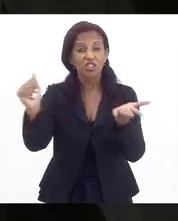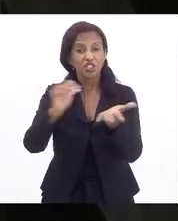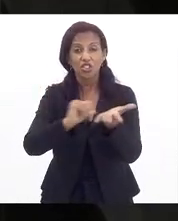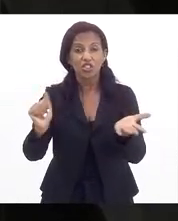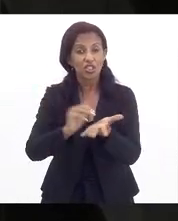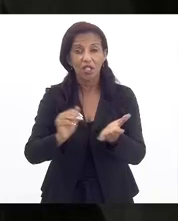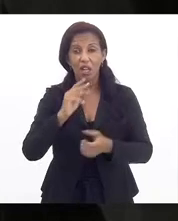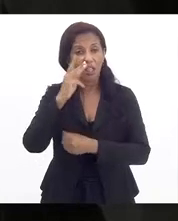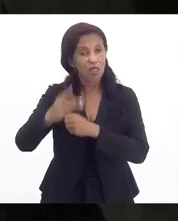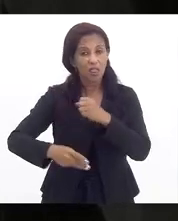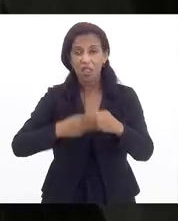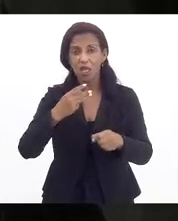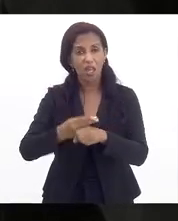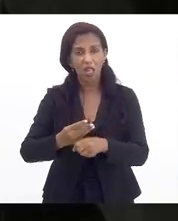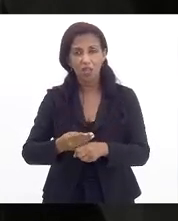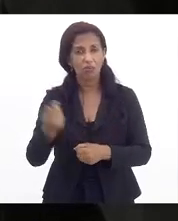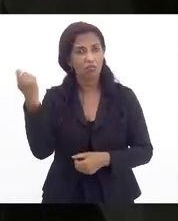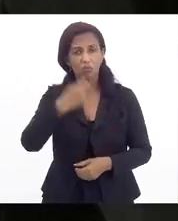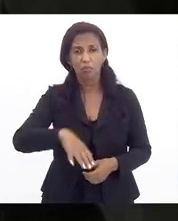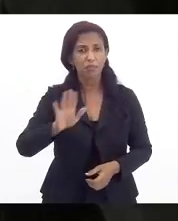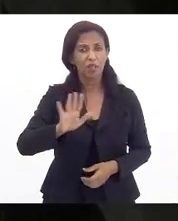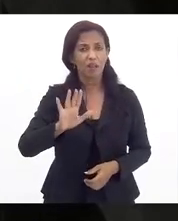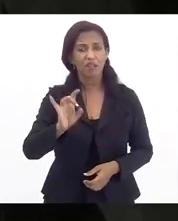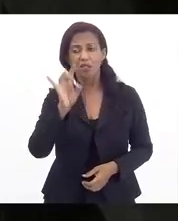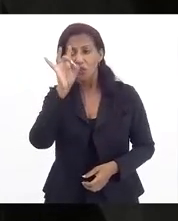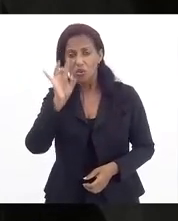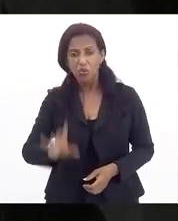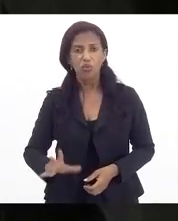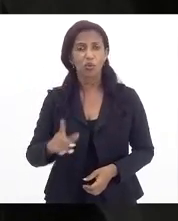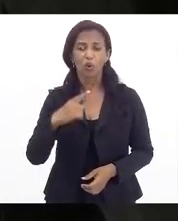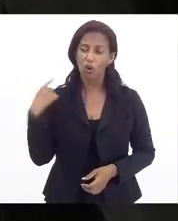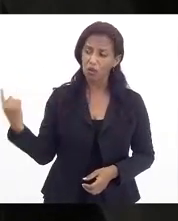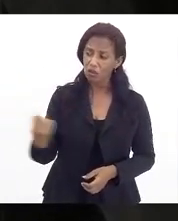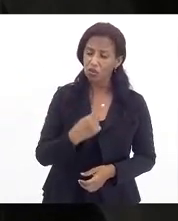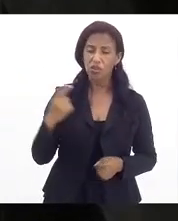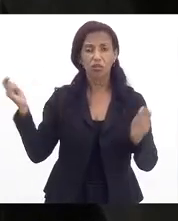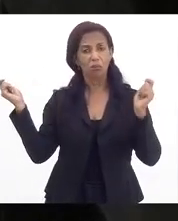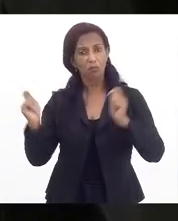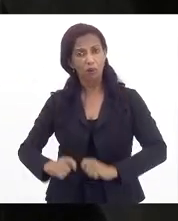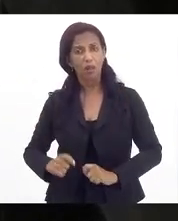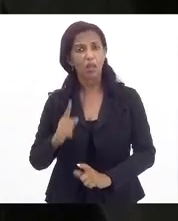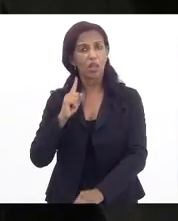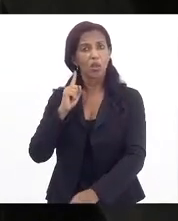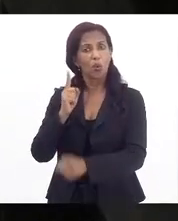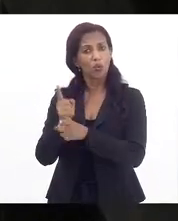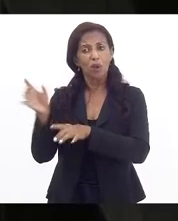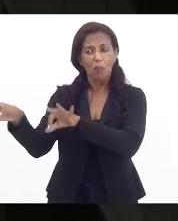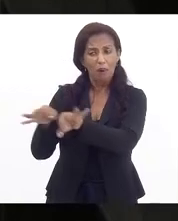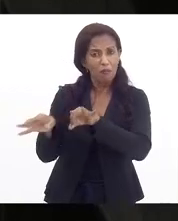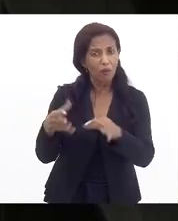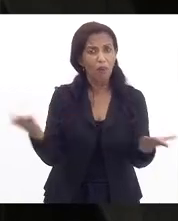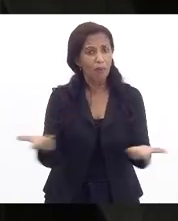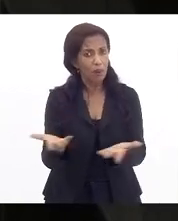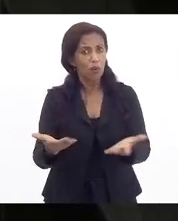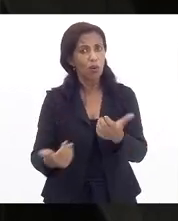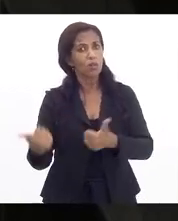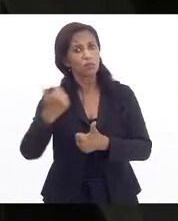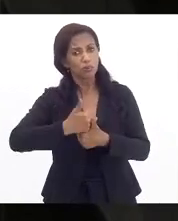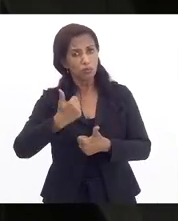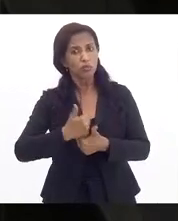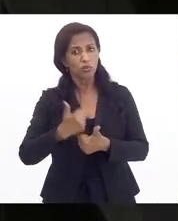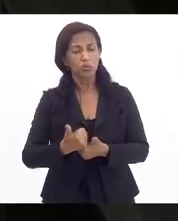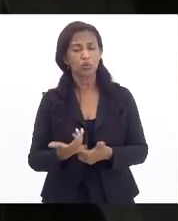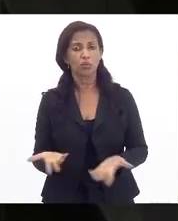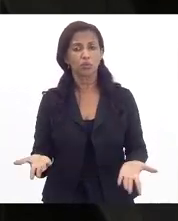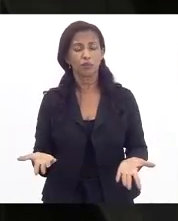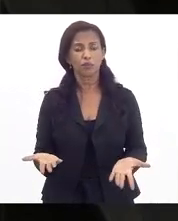os triénios não era necessário bastava eu pudesse inclusive encontrar uma maneira de fazer agora o substitutivo